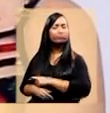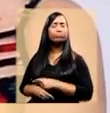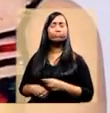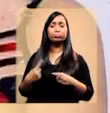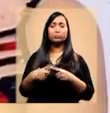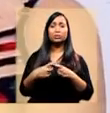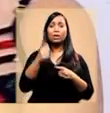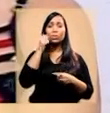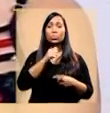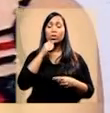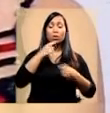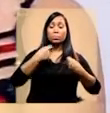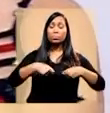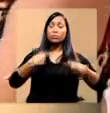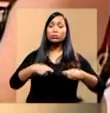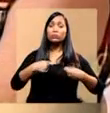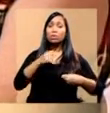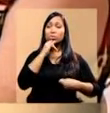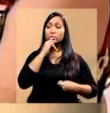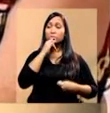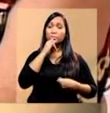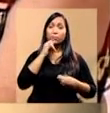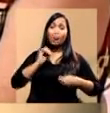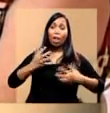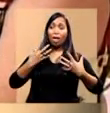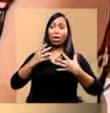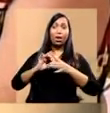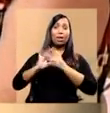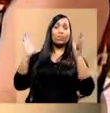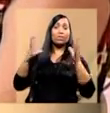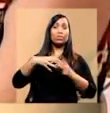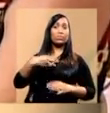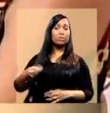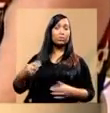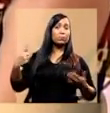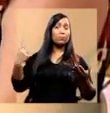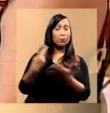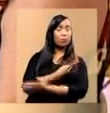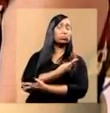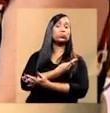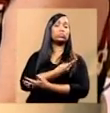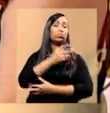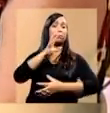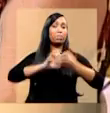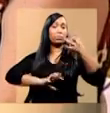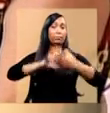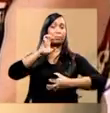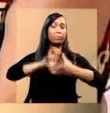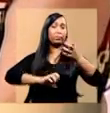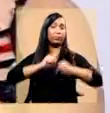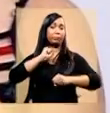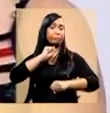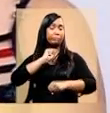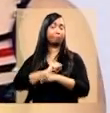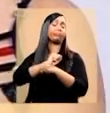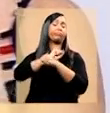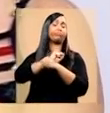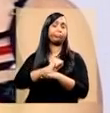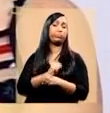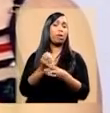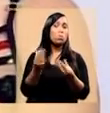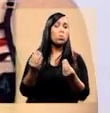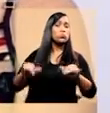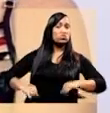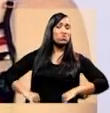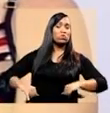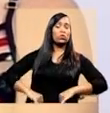vezes ela teve, no caso, de abrir mão de um filho para acabar com um conflito, né, que causava